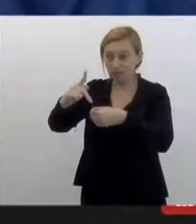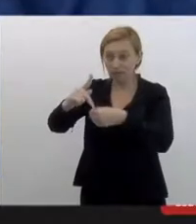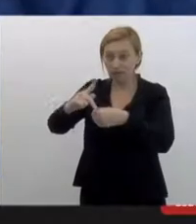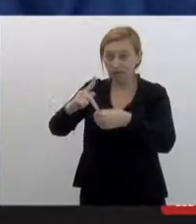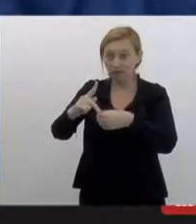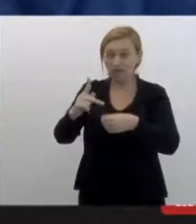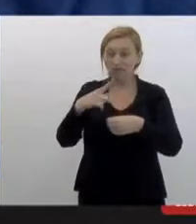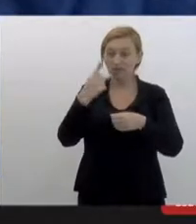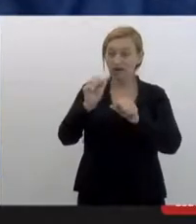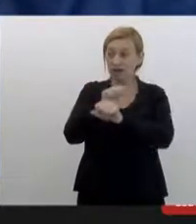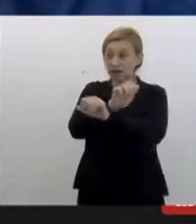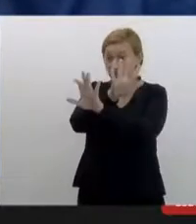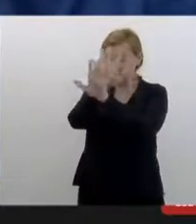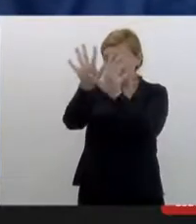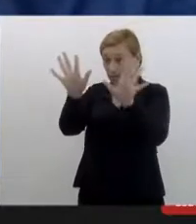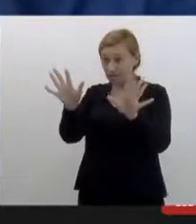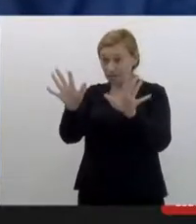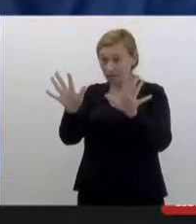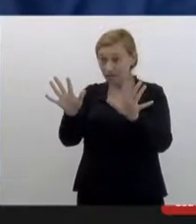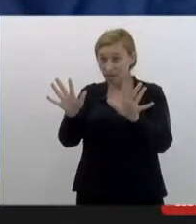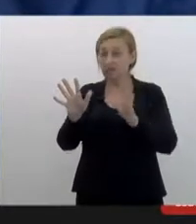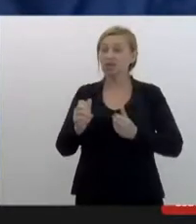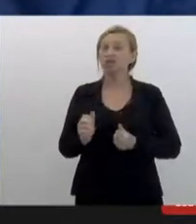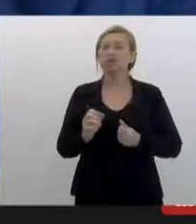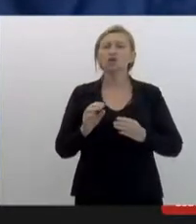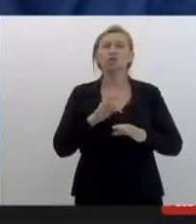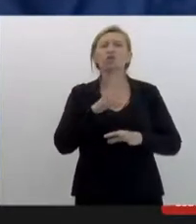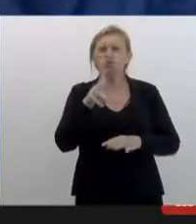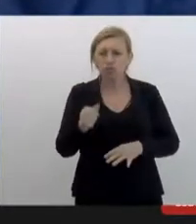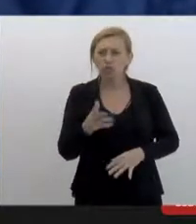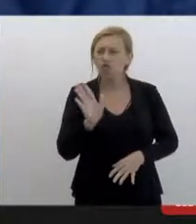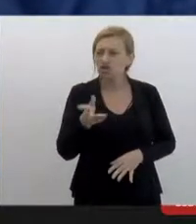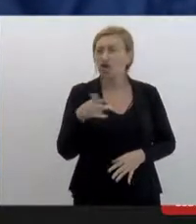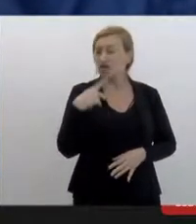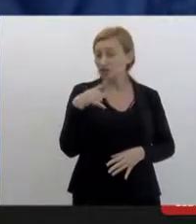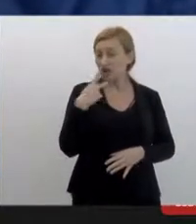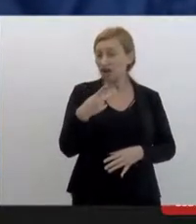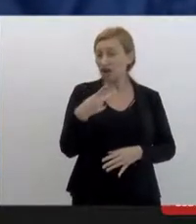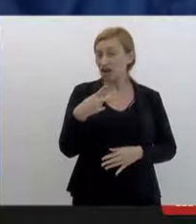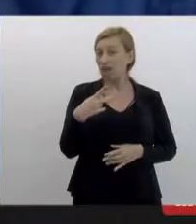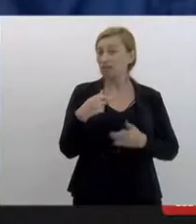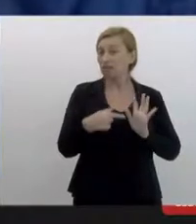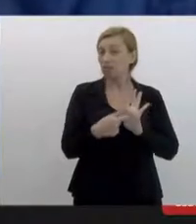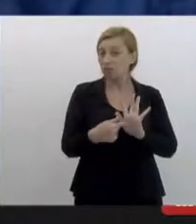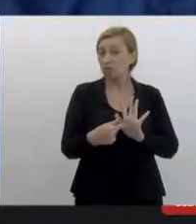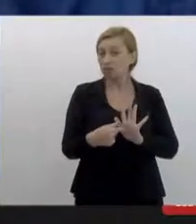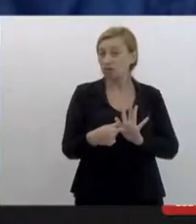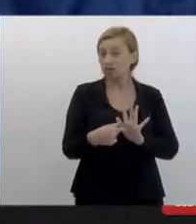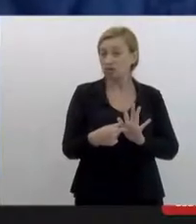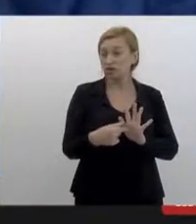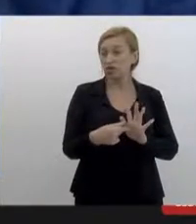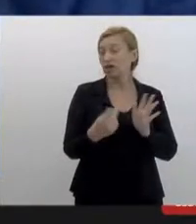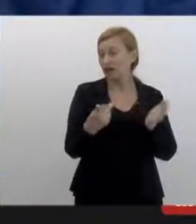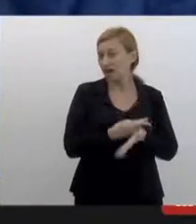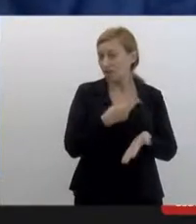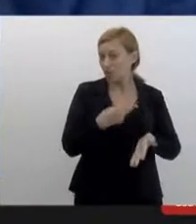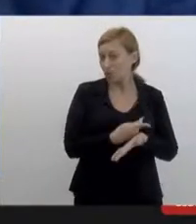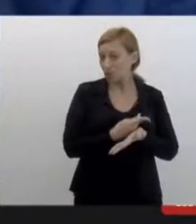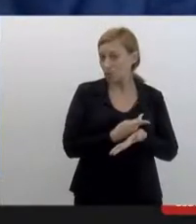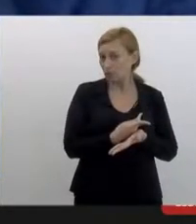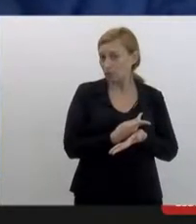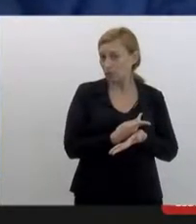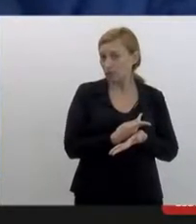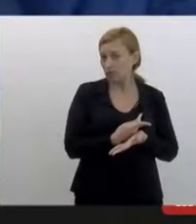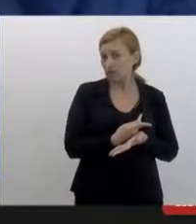algum esclarecimento diante dessas coisas que parecem indignas do aviário da esquina. Se